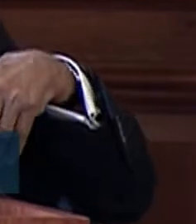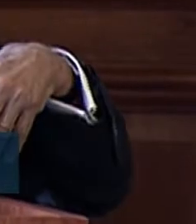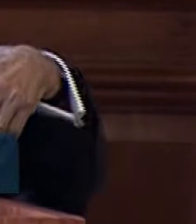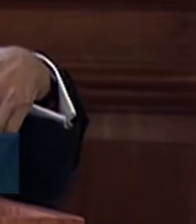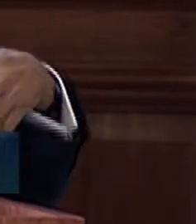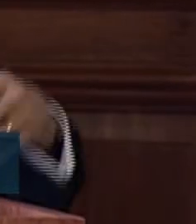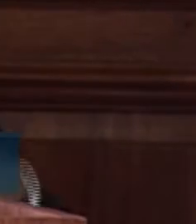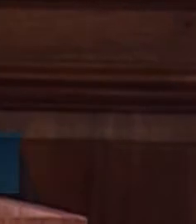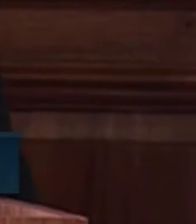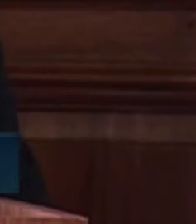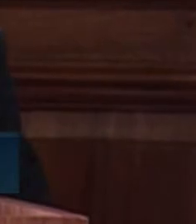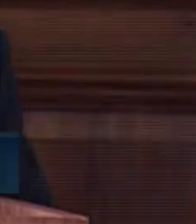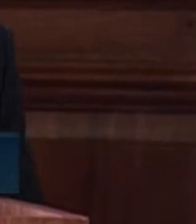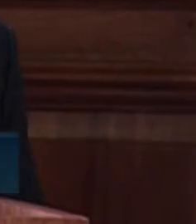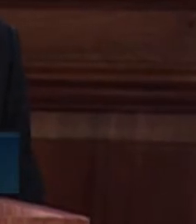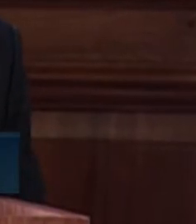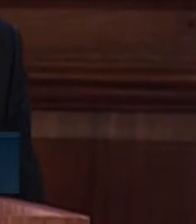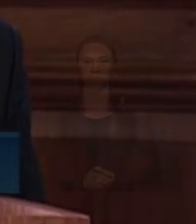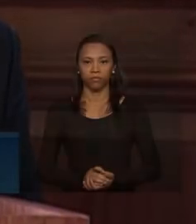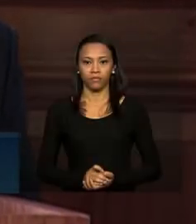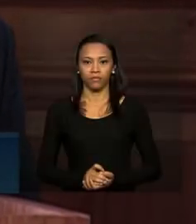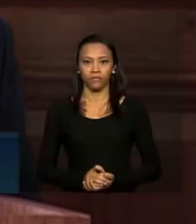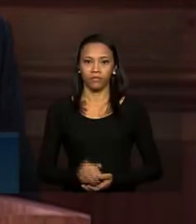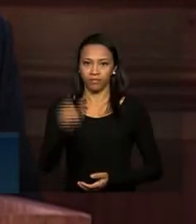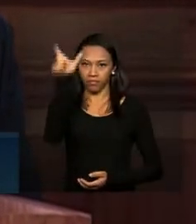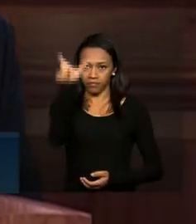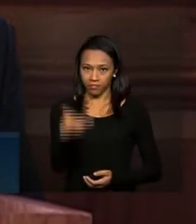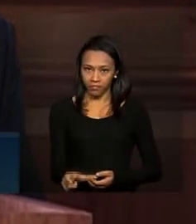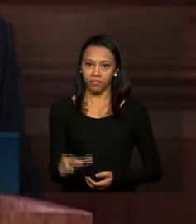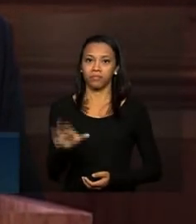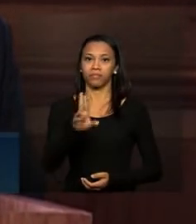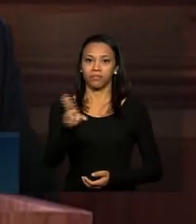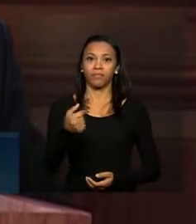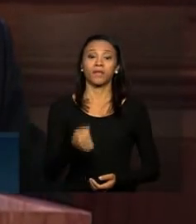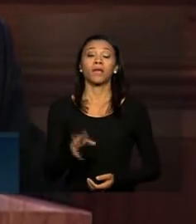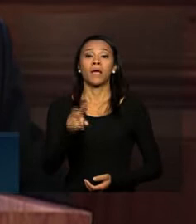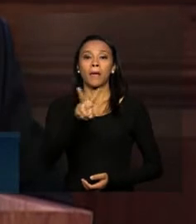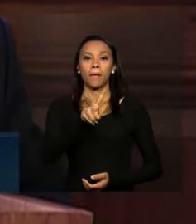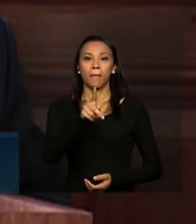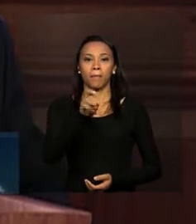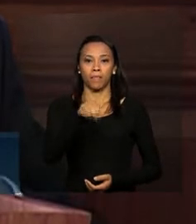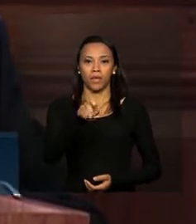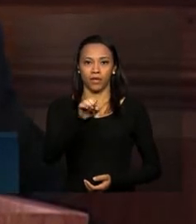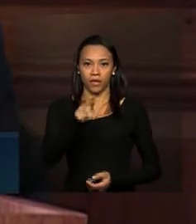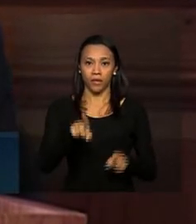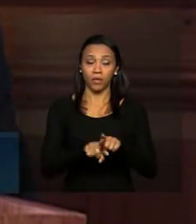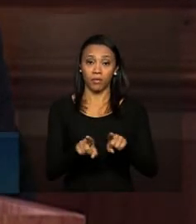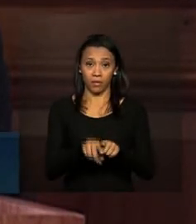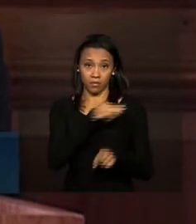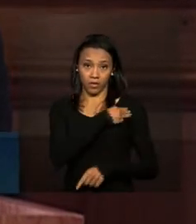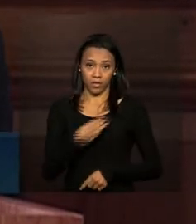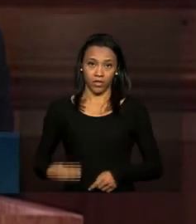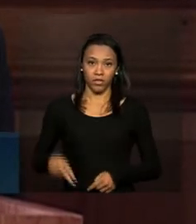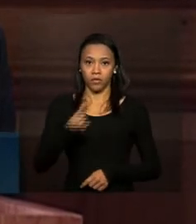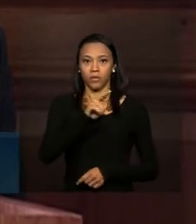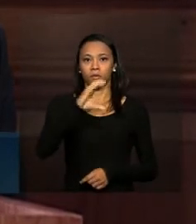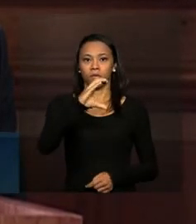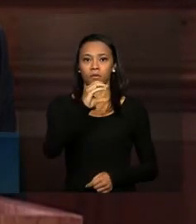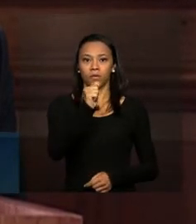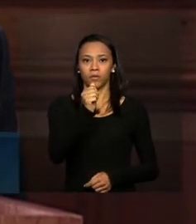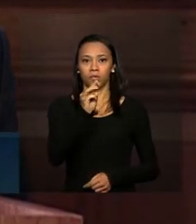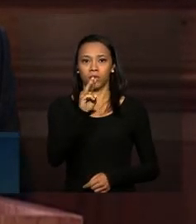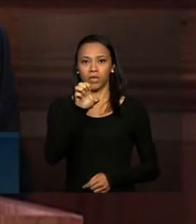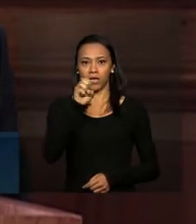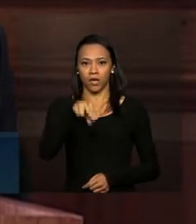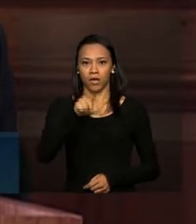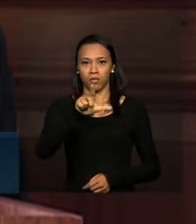Pedro Bittencourt Marcondes, Fernando Pimentel, ministra Carmen Lúcia, deputado Adal Clever